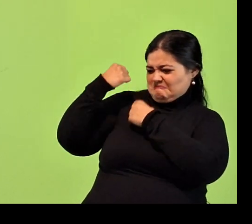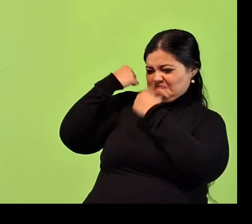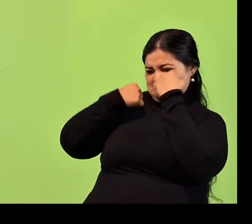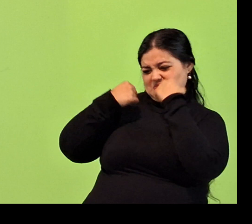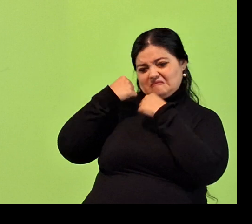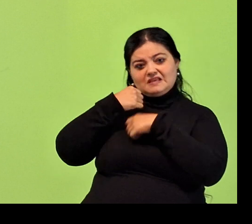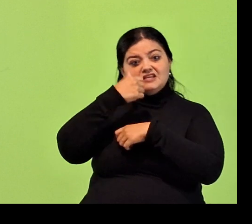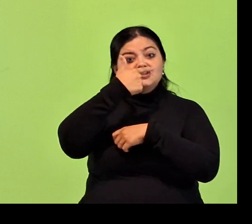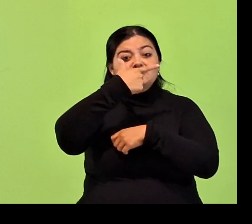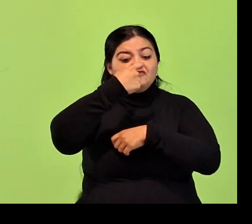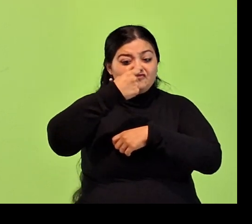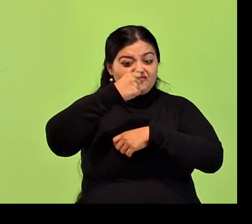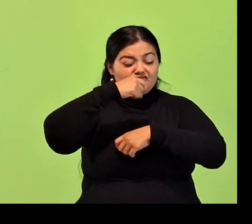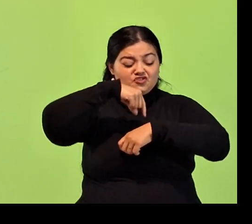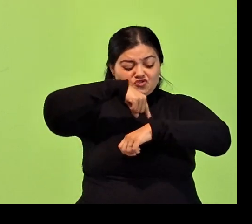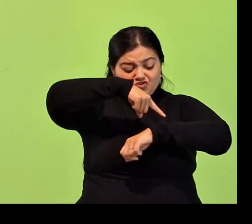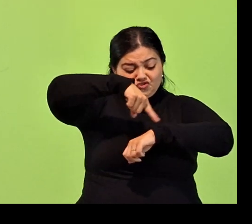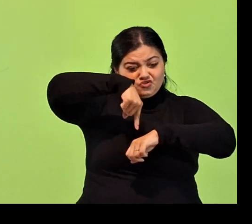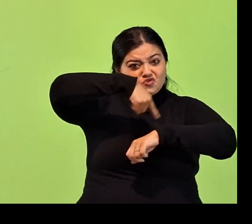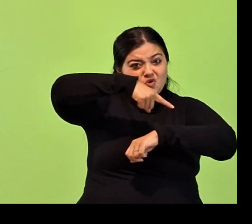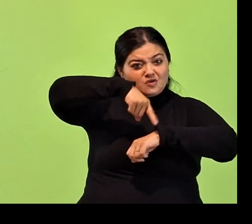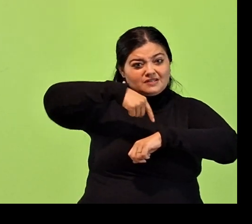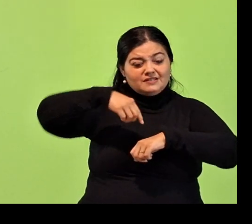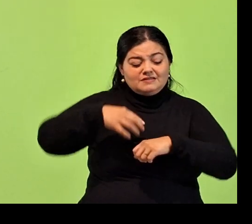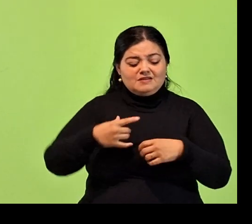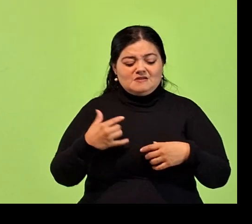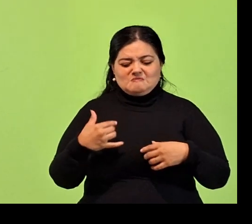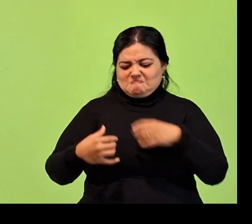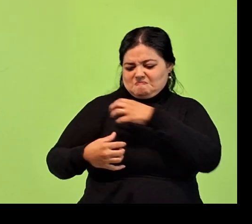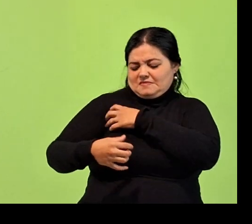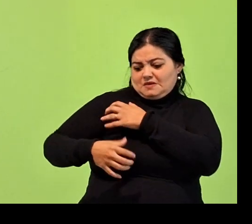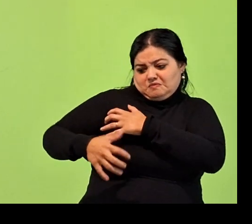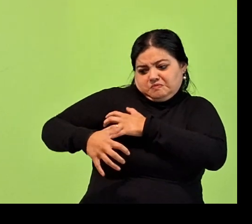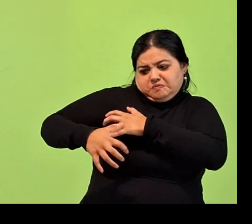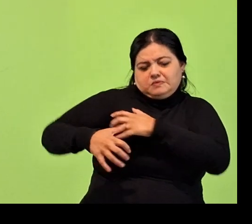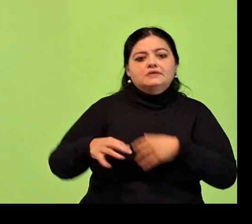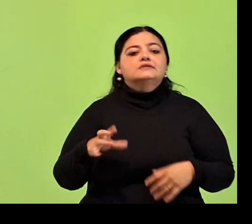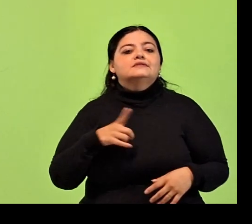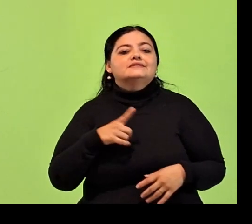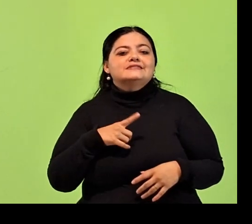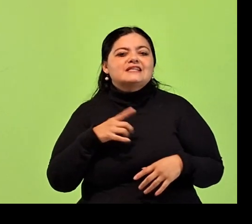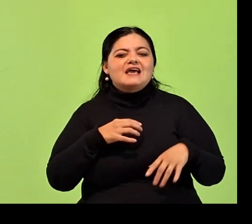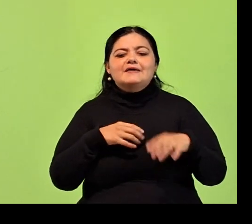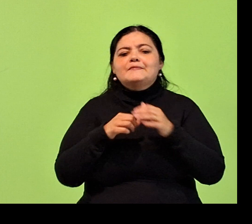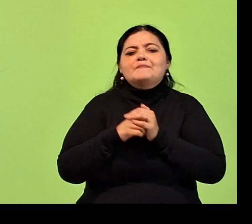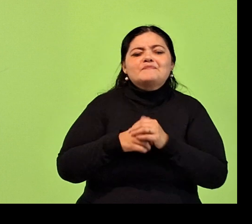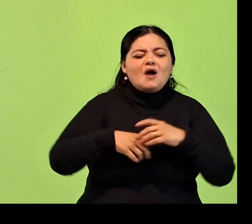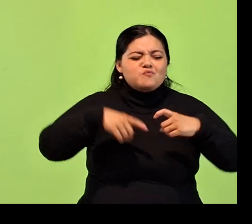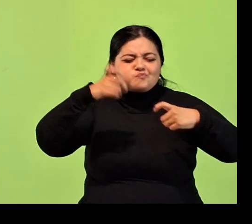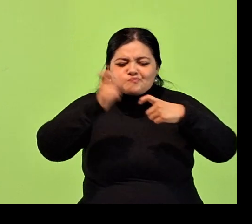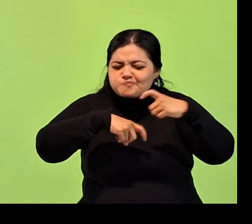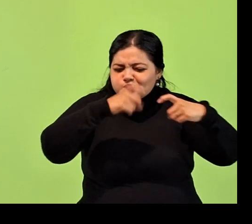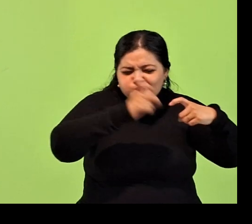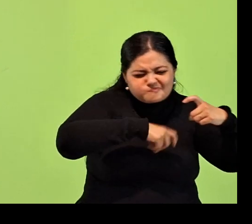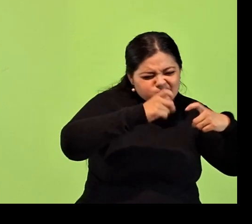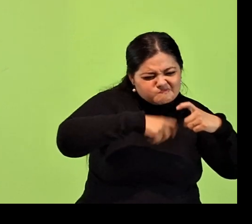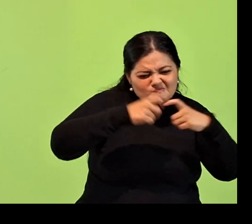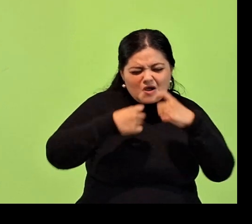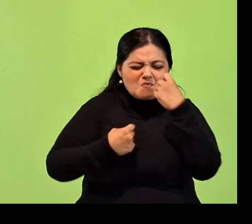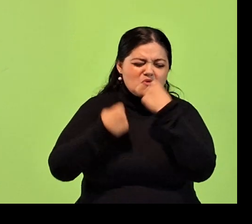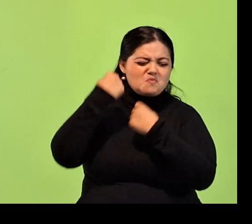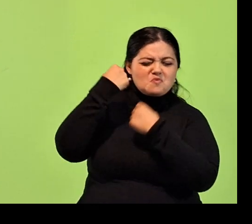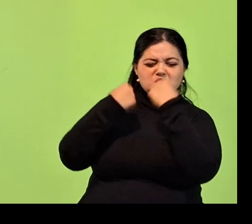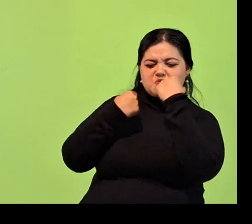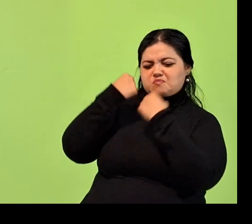Essas pessoas alegam que levaram choques, que sofreram todo tipo de violência sexual, todo tipo de